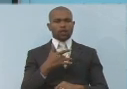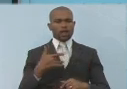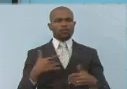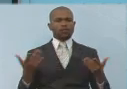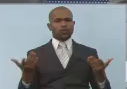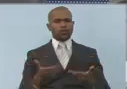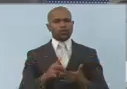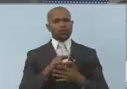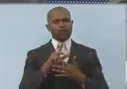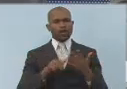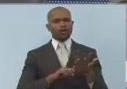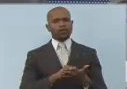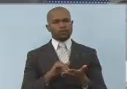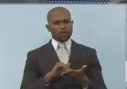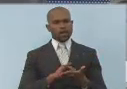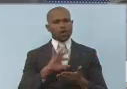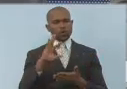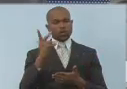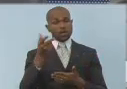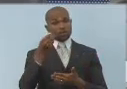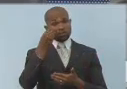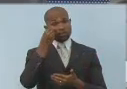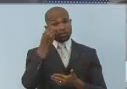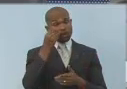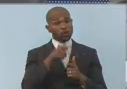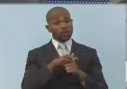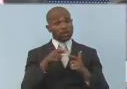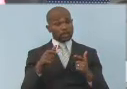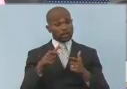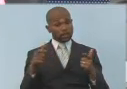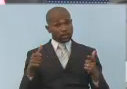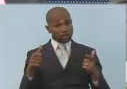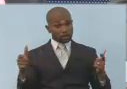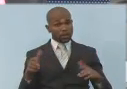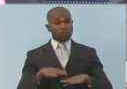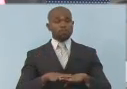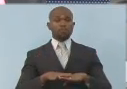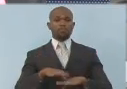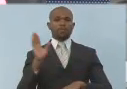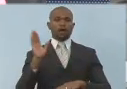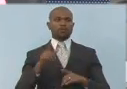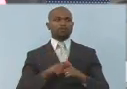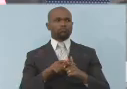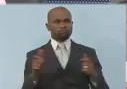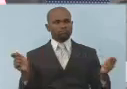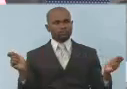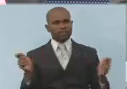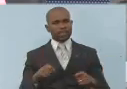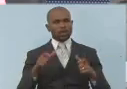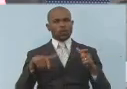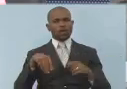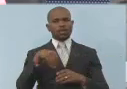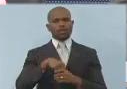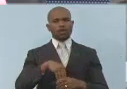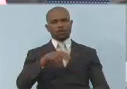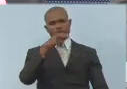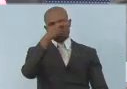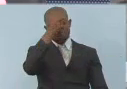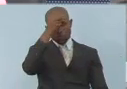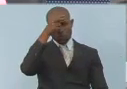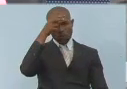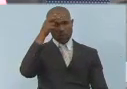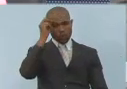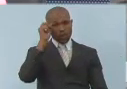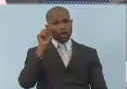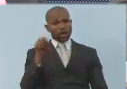diversas secretarias. Buscamos ainda ampliar para abranger o maior número possível de unidades da Prefeitura com esse tipo, com